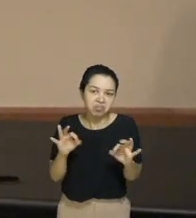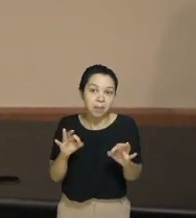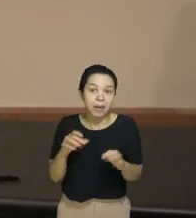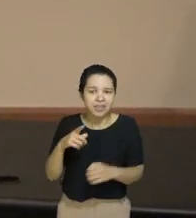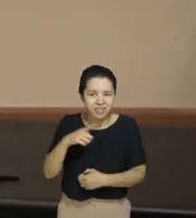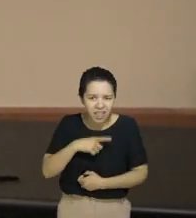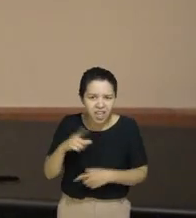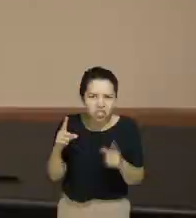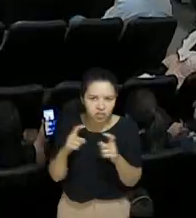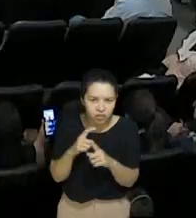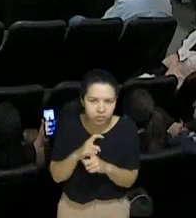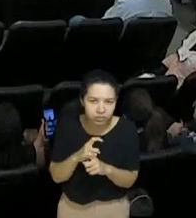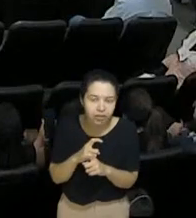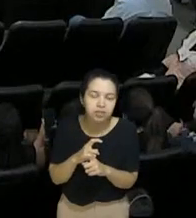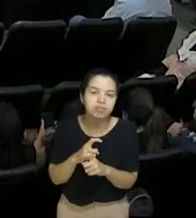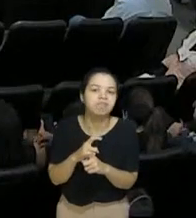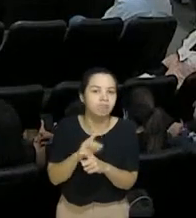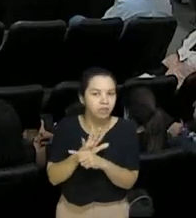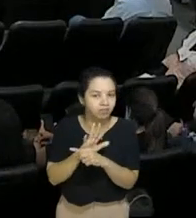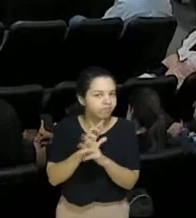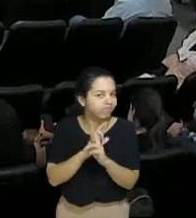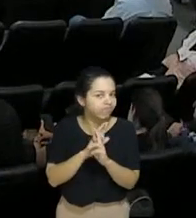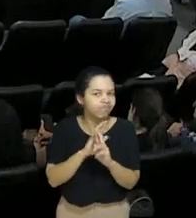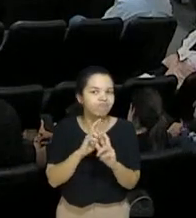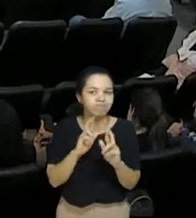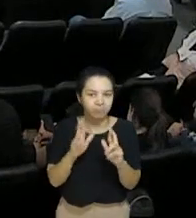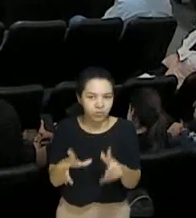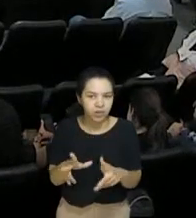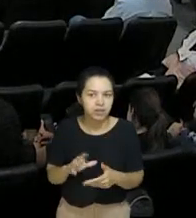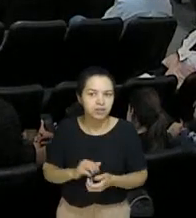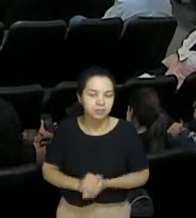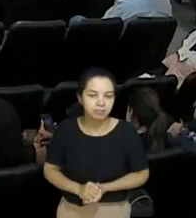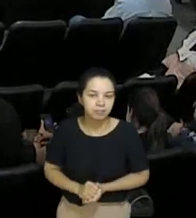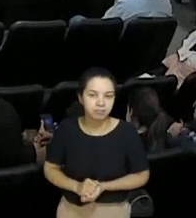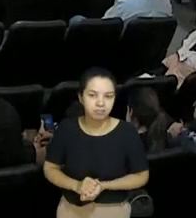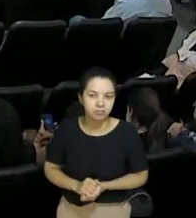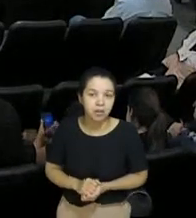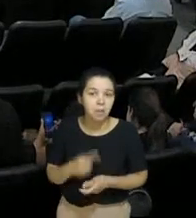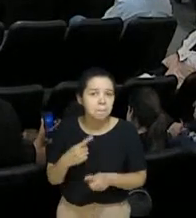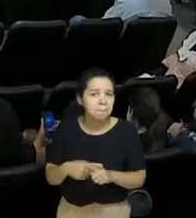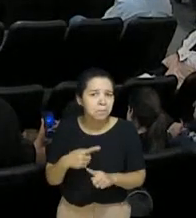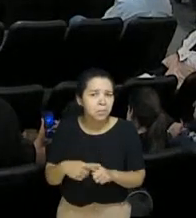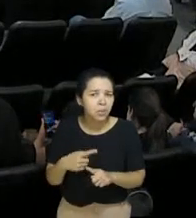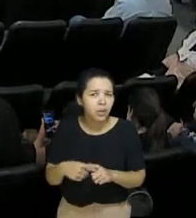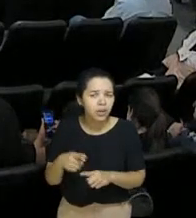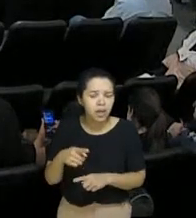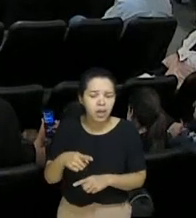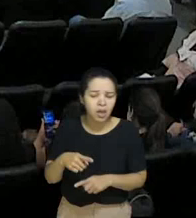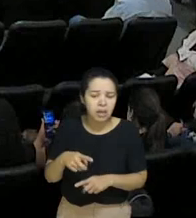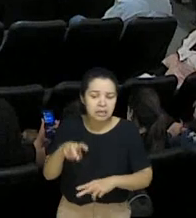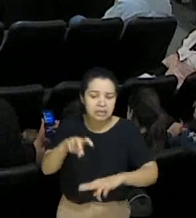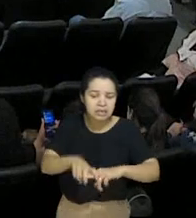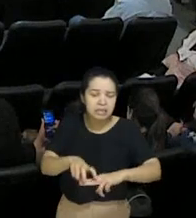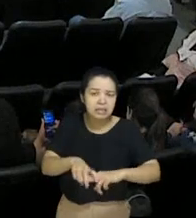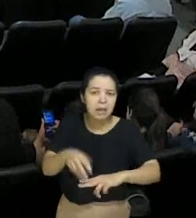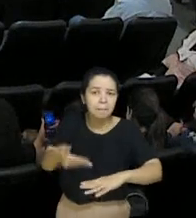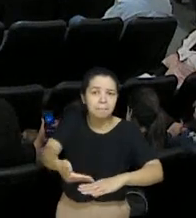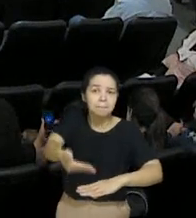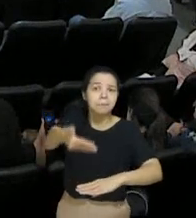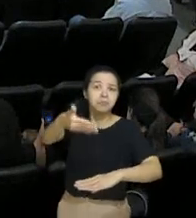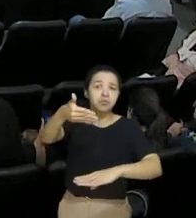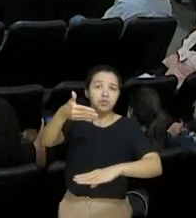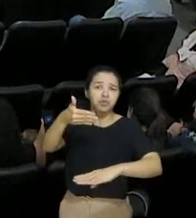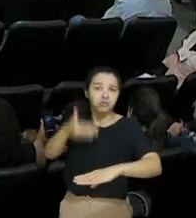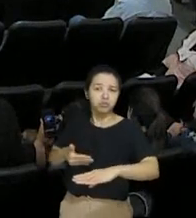faz muita diferença. E por que que não pode sentar no fundo da sala? Não é